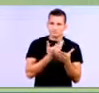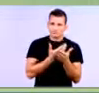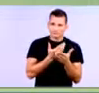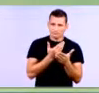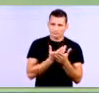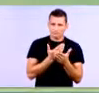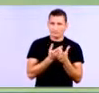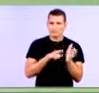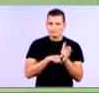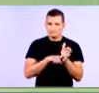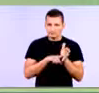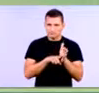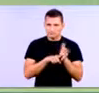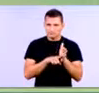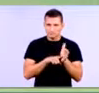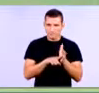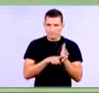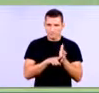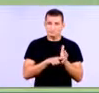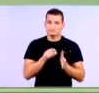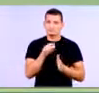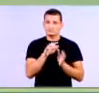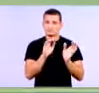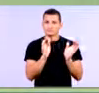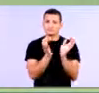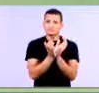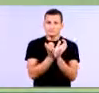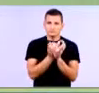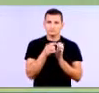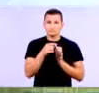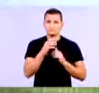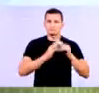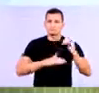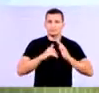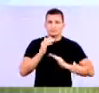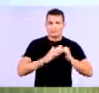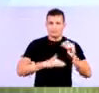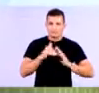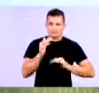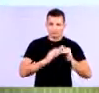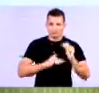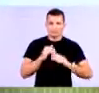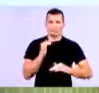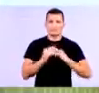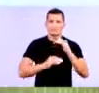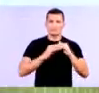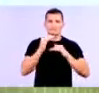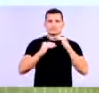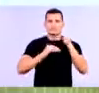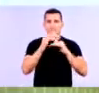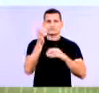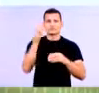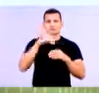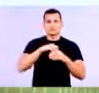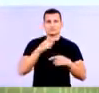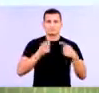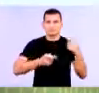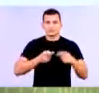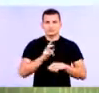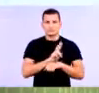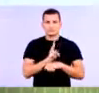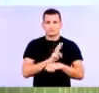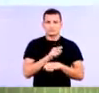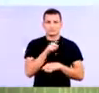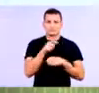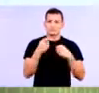mais do que nunca, essa equipe ou este profissional que está desenvolvendo, implementando essa política de segurança,